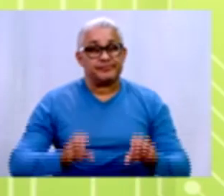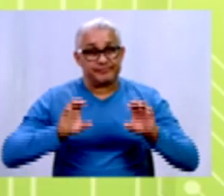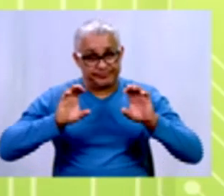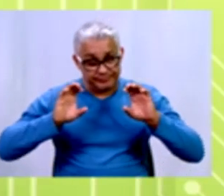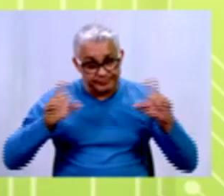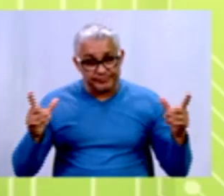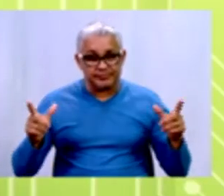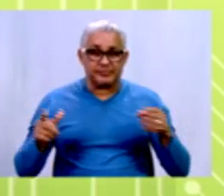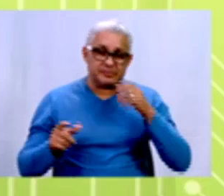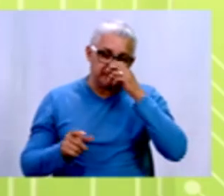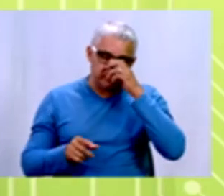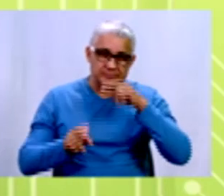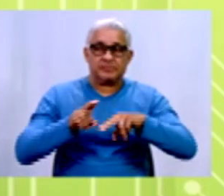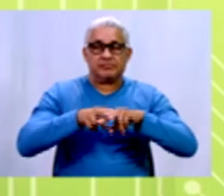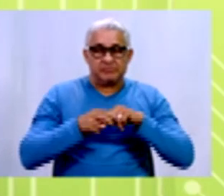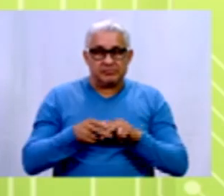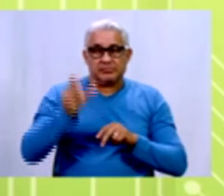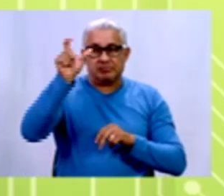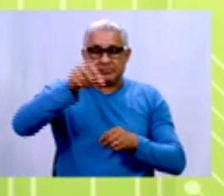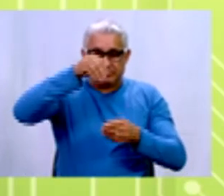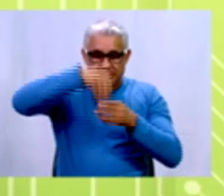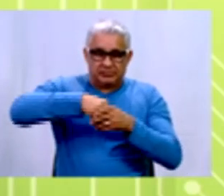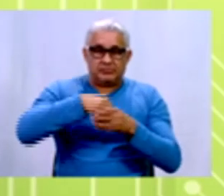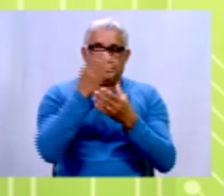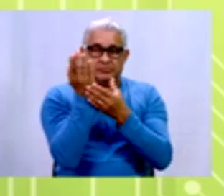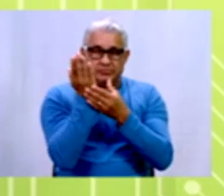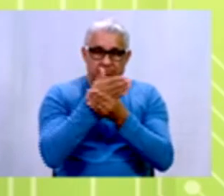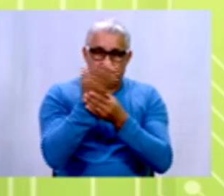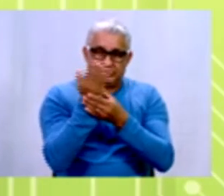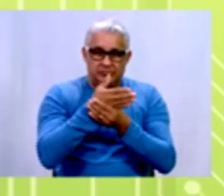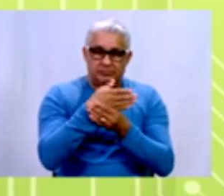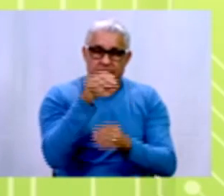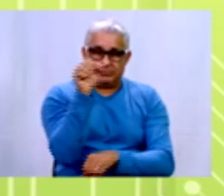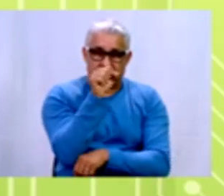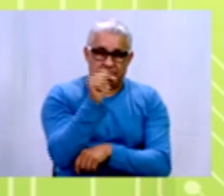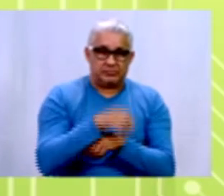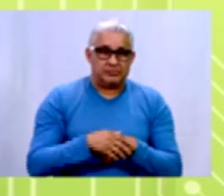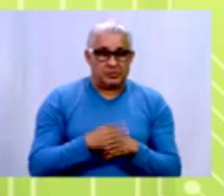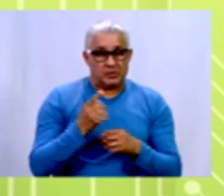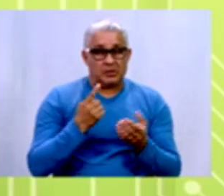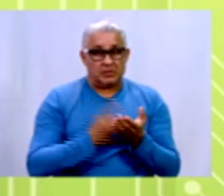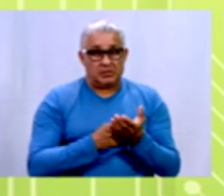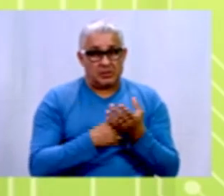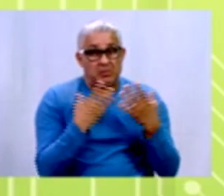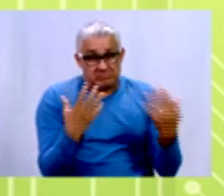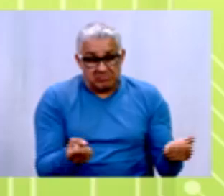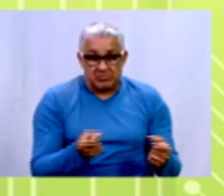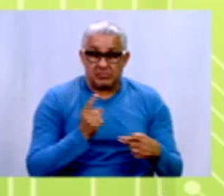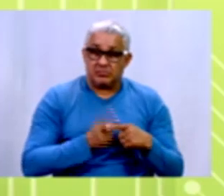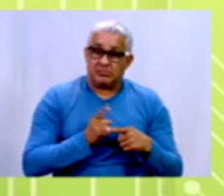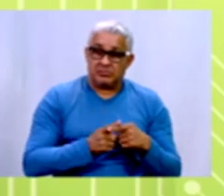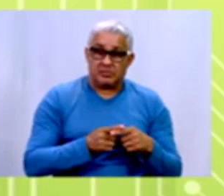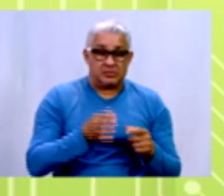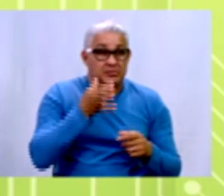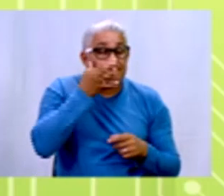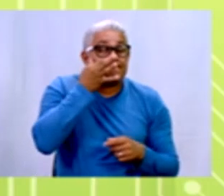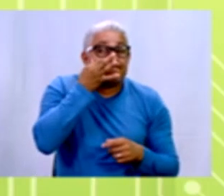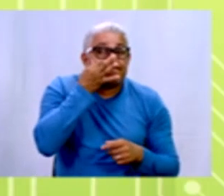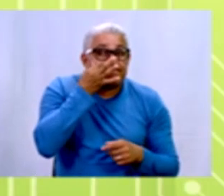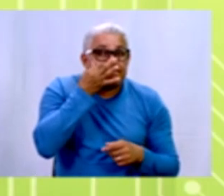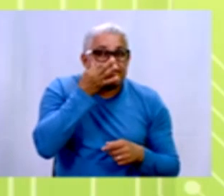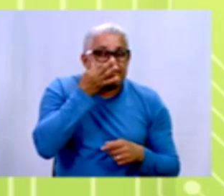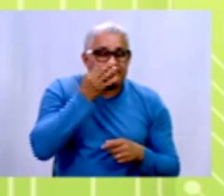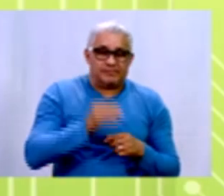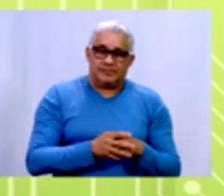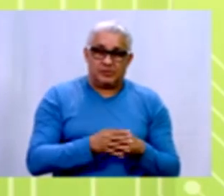Obviamente, em função do cliente estar dentro do táxi, ele vai entrar num acordo com o taxista, porque ele viu o problema